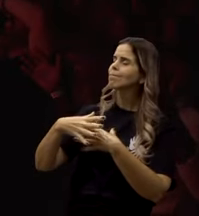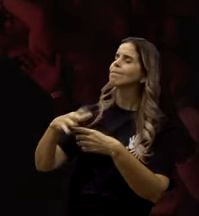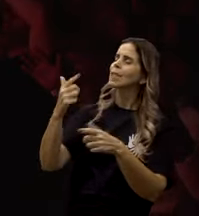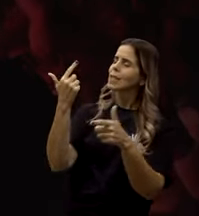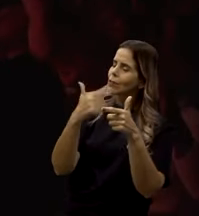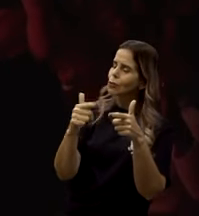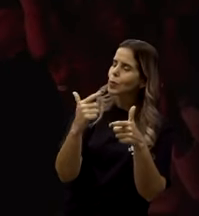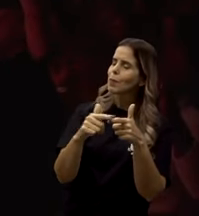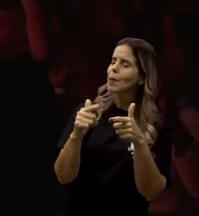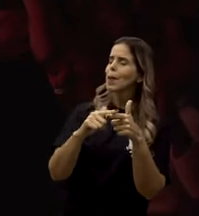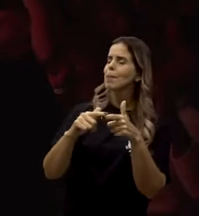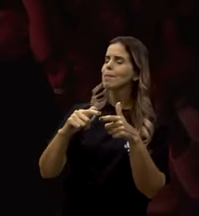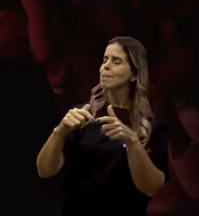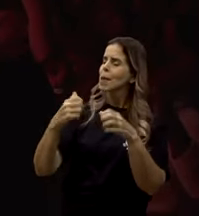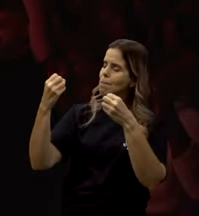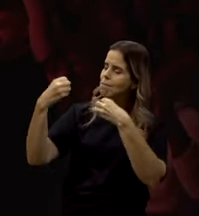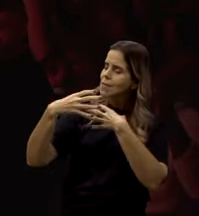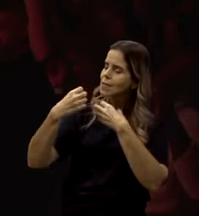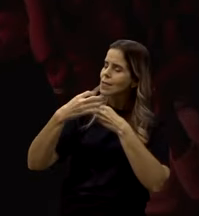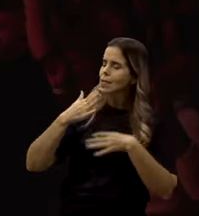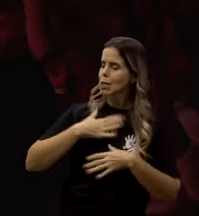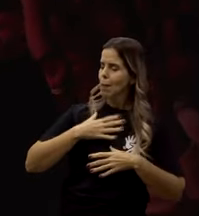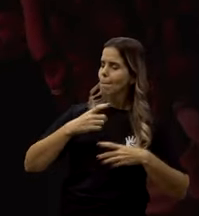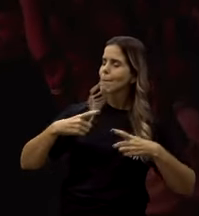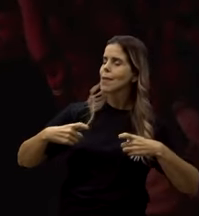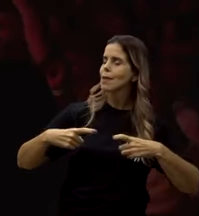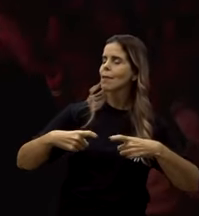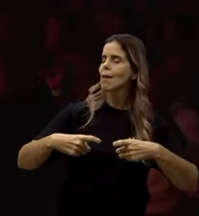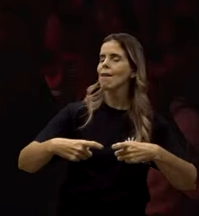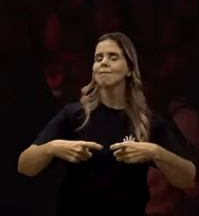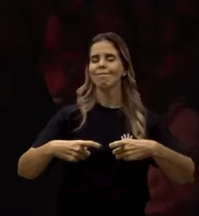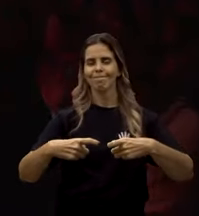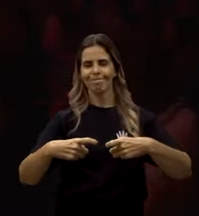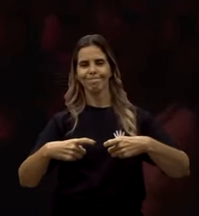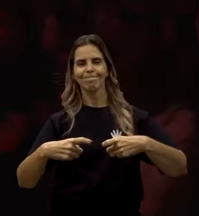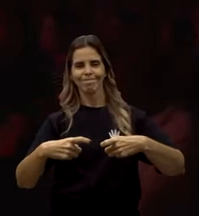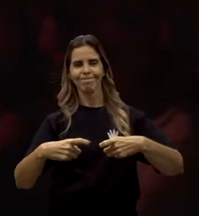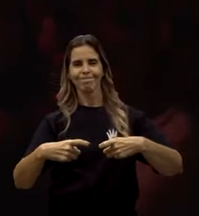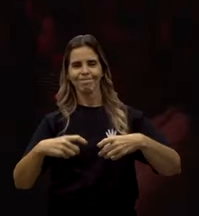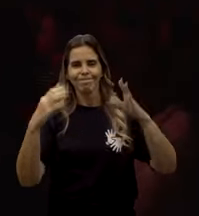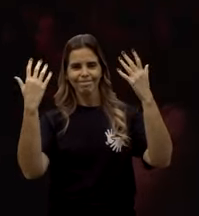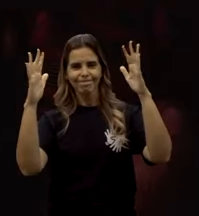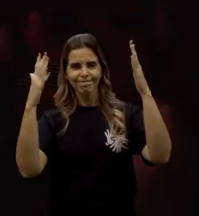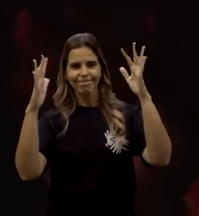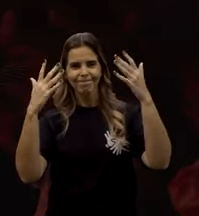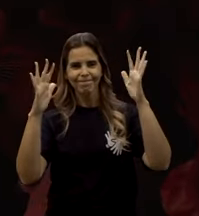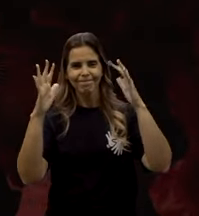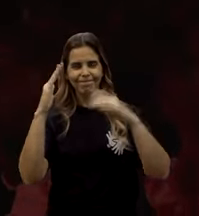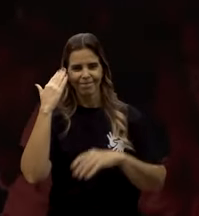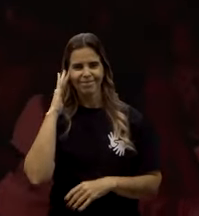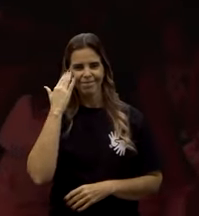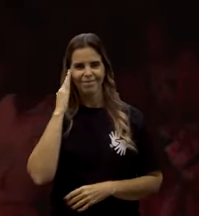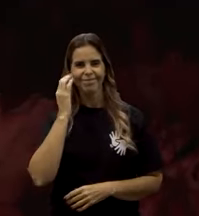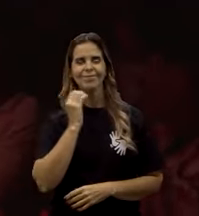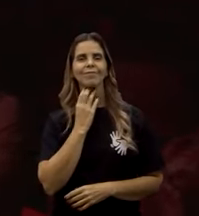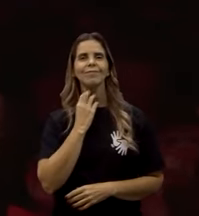o Bom Combate da Fé você pode aplaudir ao Senhor por isso aqui essa noite